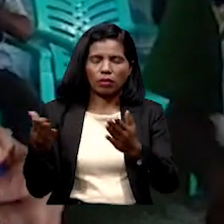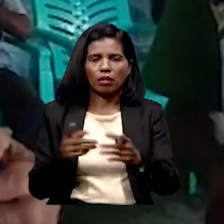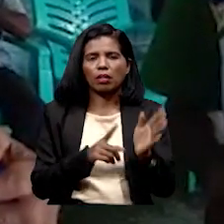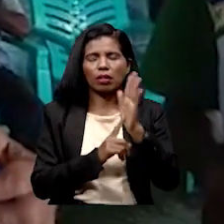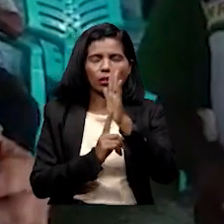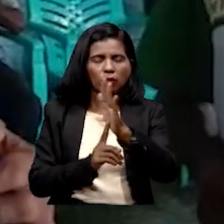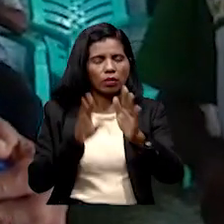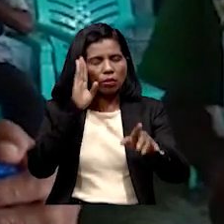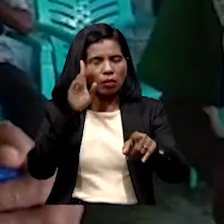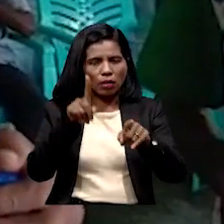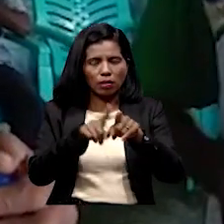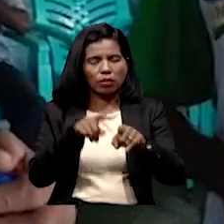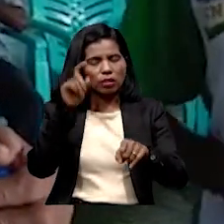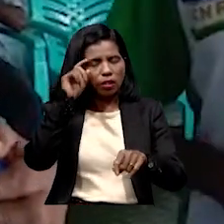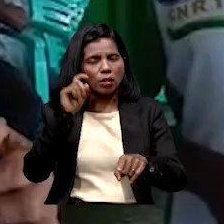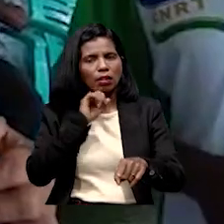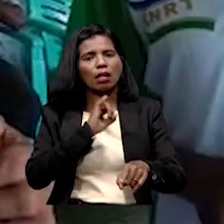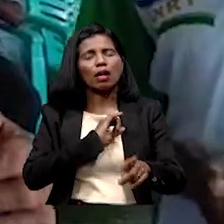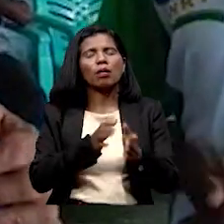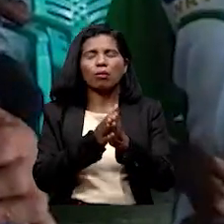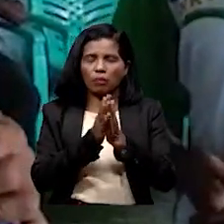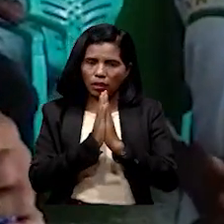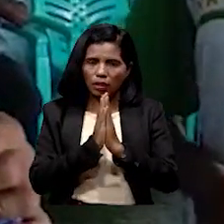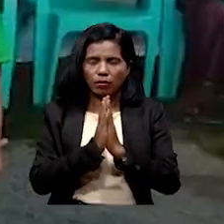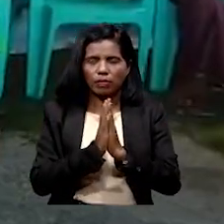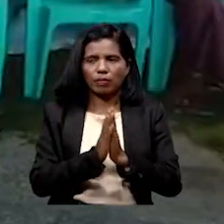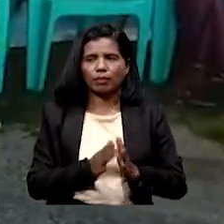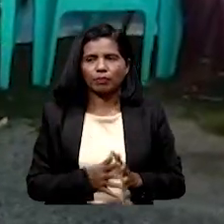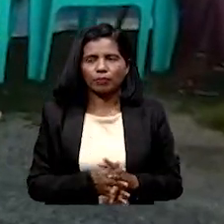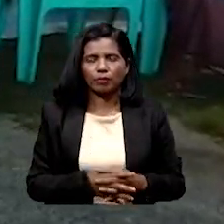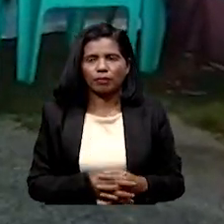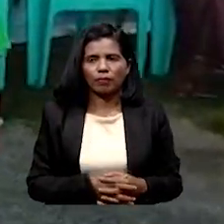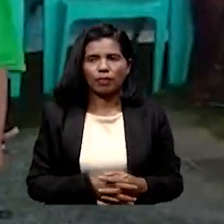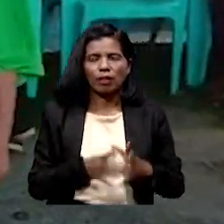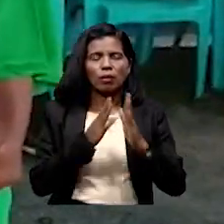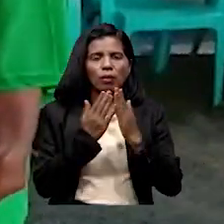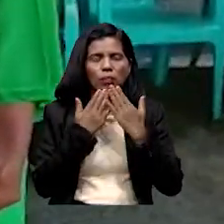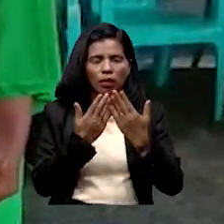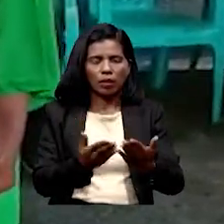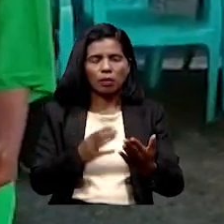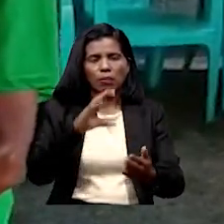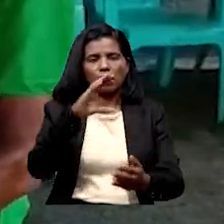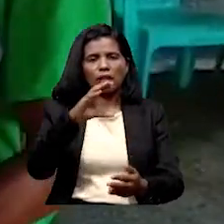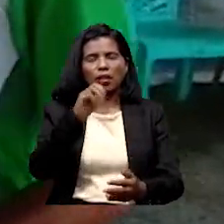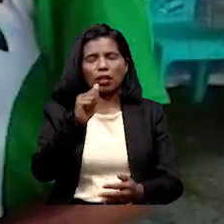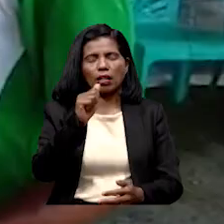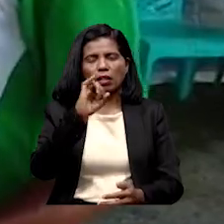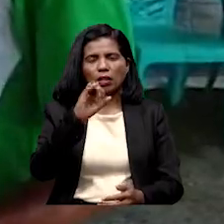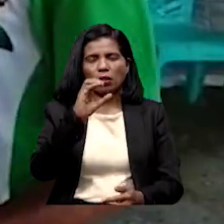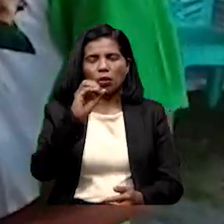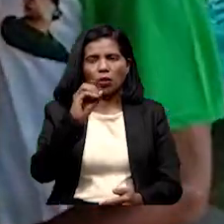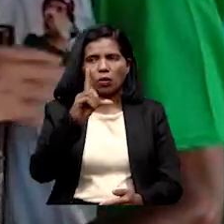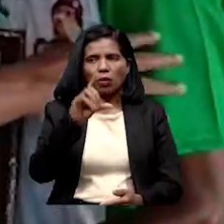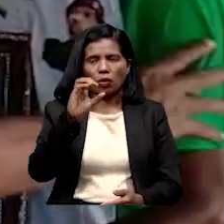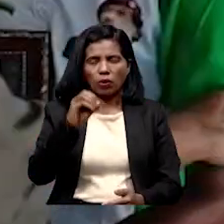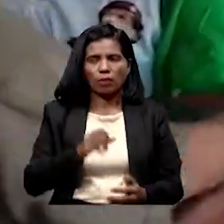fa terra mão boa, nem a vosso agradece boa, vai olha. Nabi ikus mai ba fo tente mau